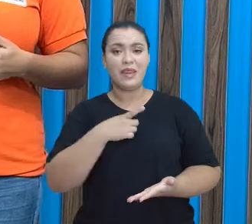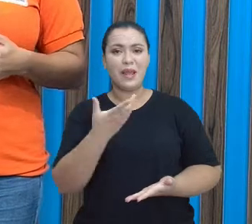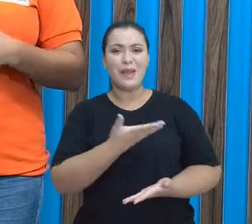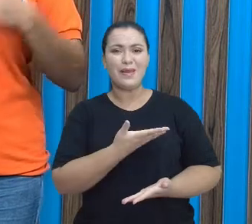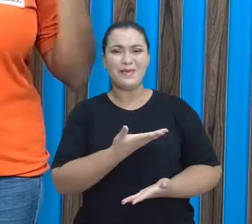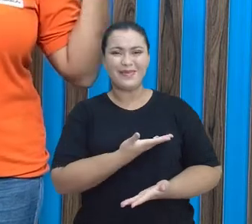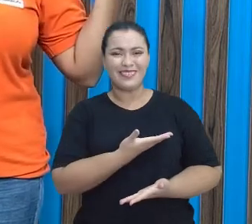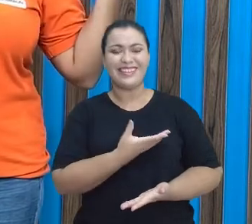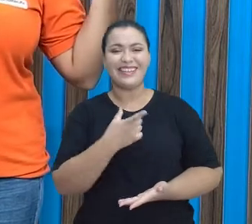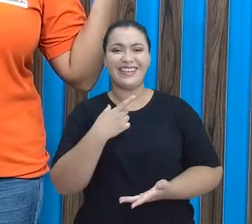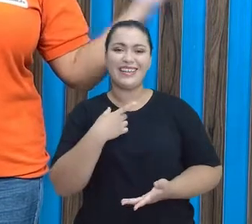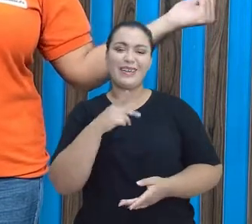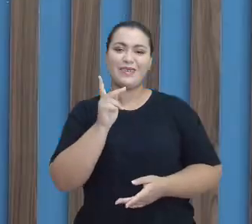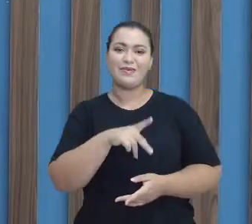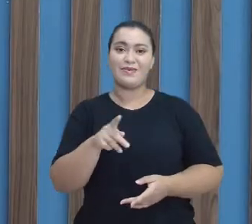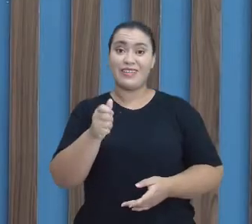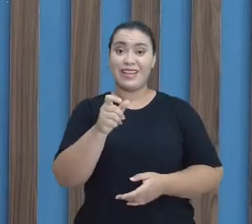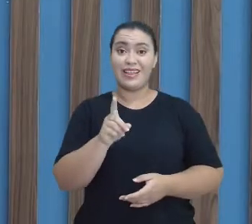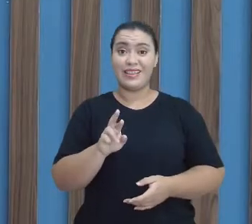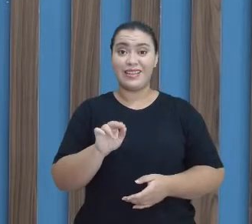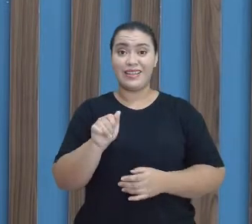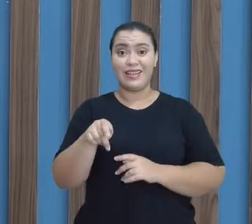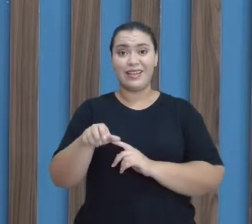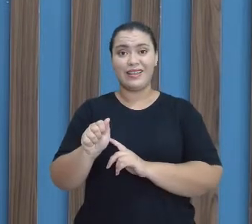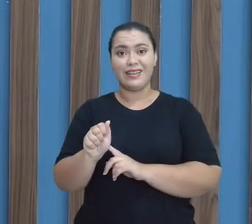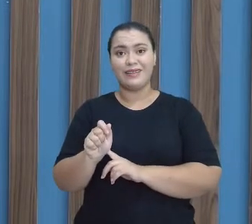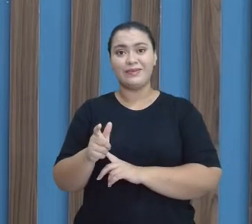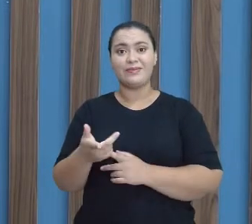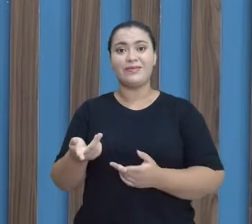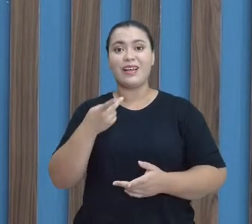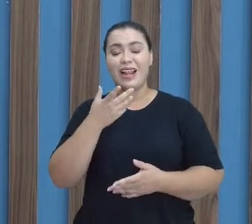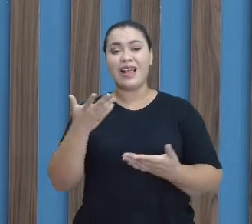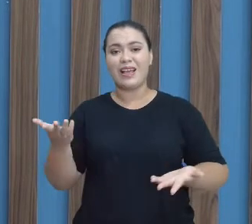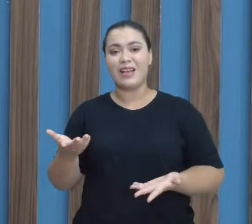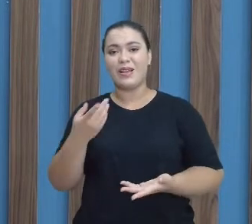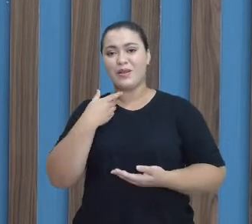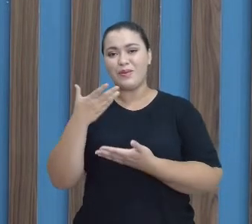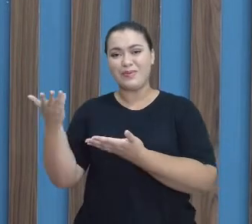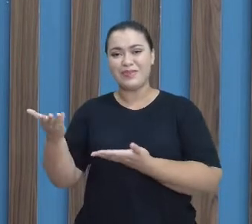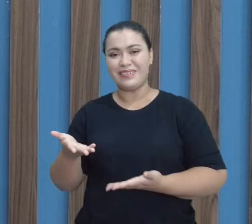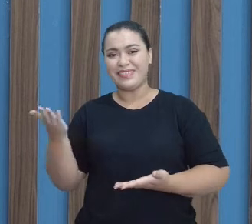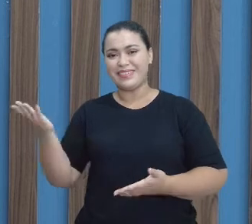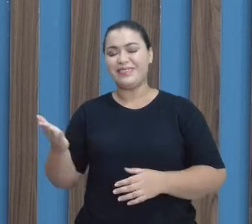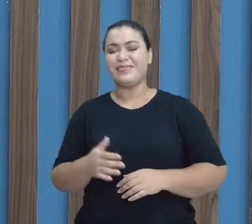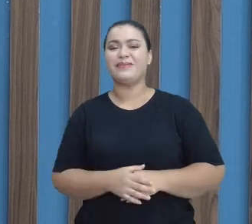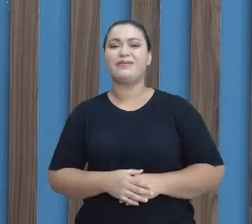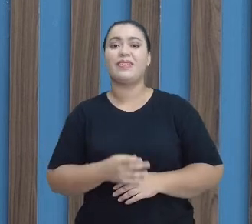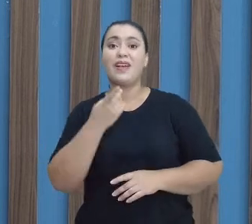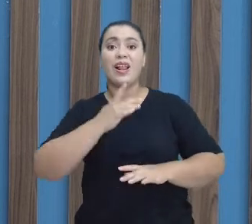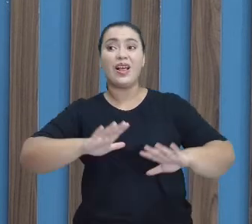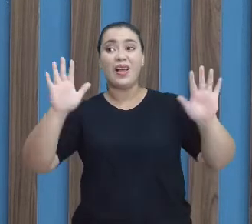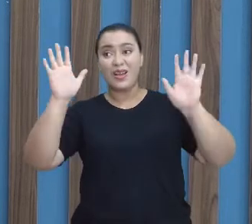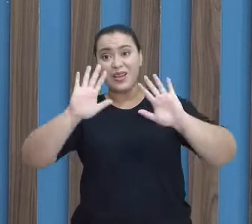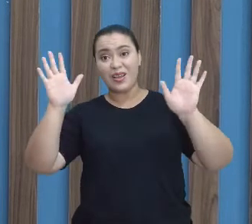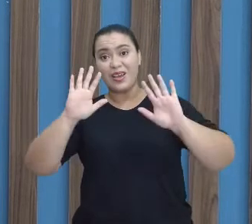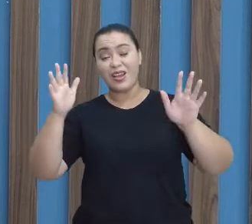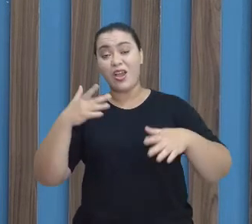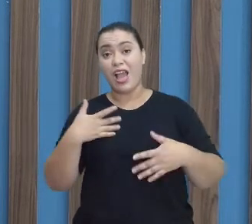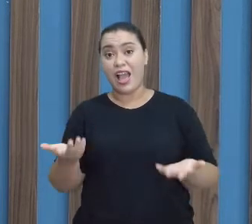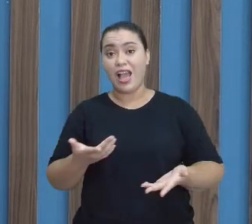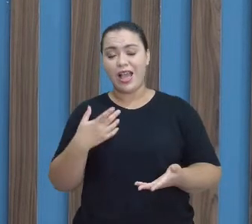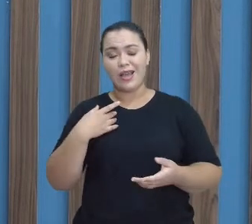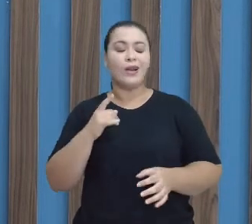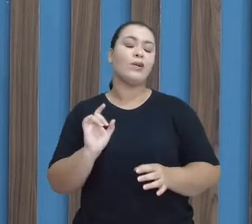queridíssima companheira, a professora Adriana Maria. Vamos dar um oizinho para ela. Olá, meus amores, estou aqui, tá? Estou me